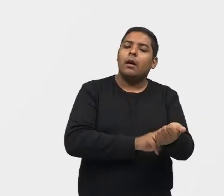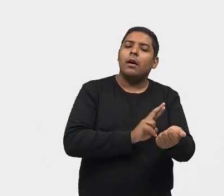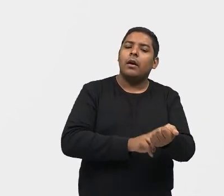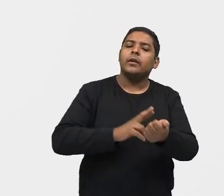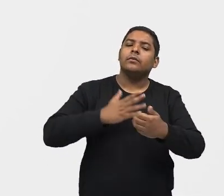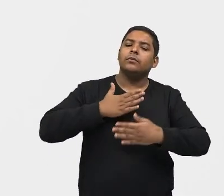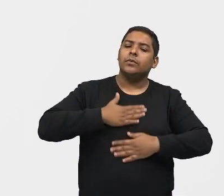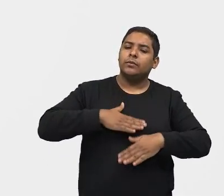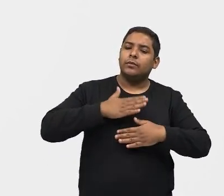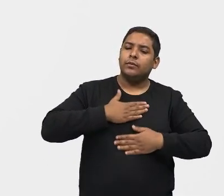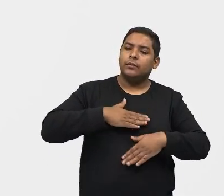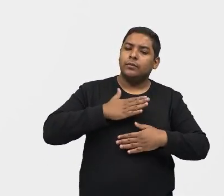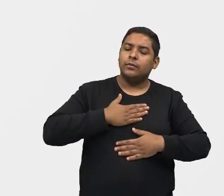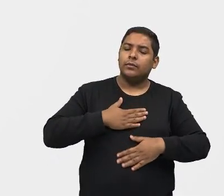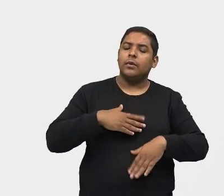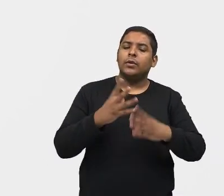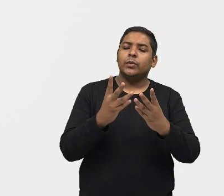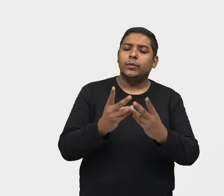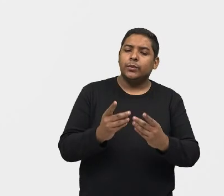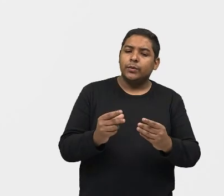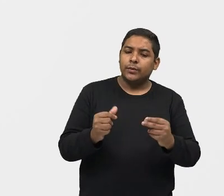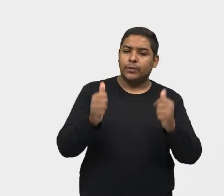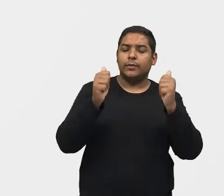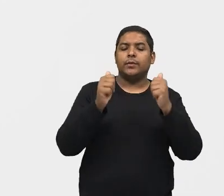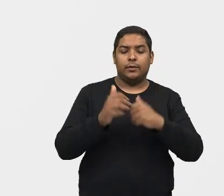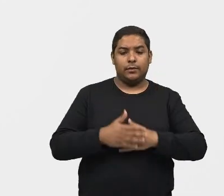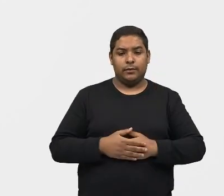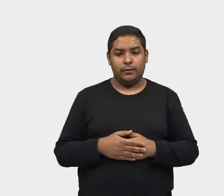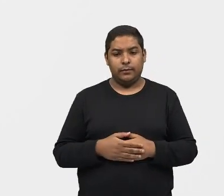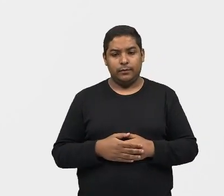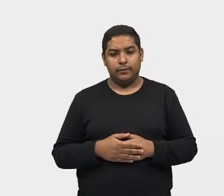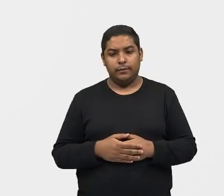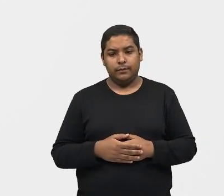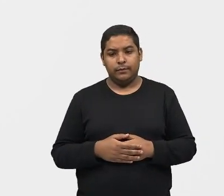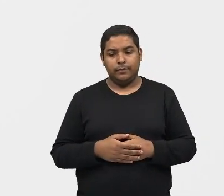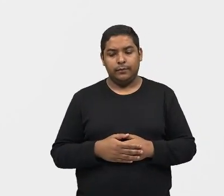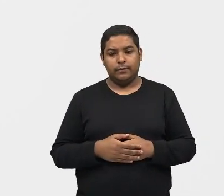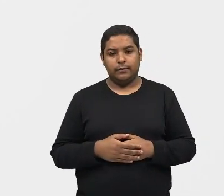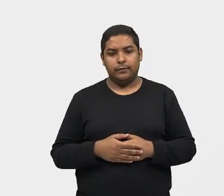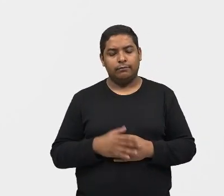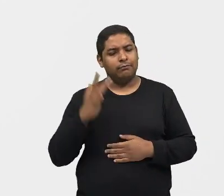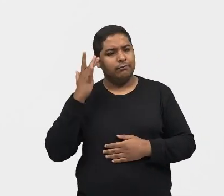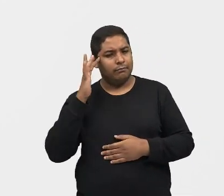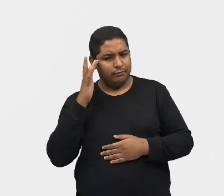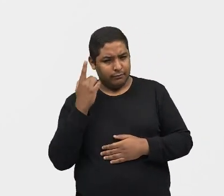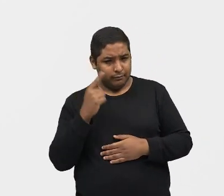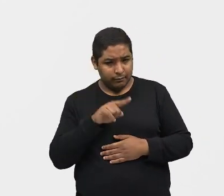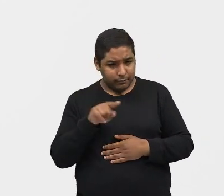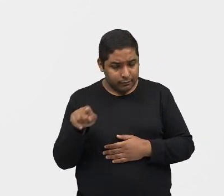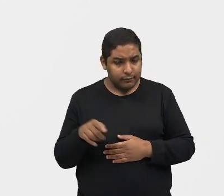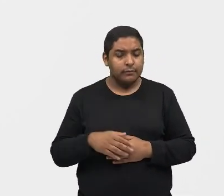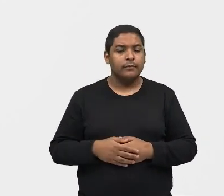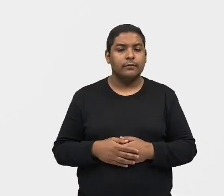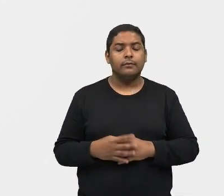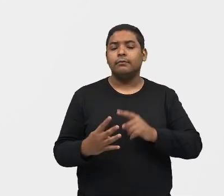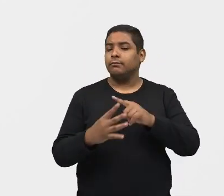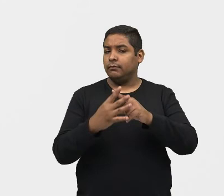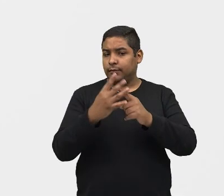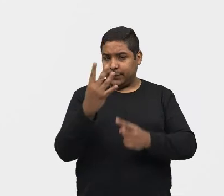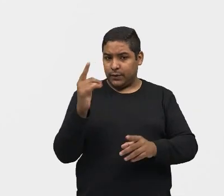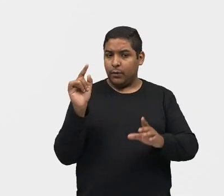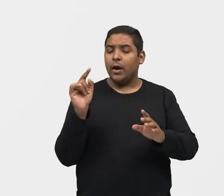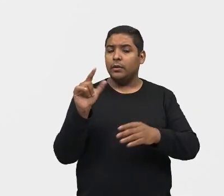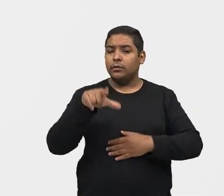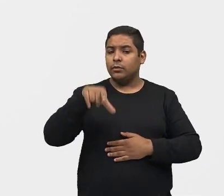os níveis de suavização dos movimentos. Será? Nós temos aí 4